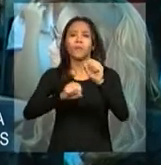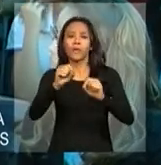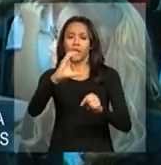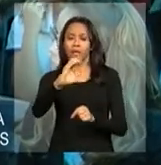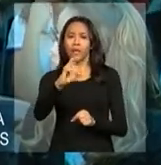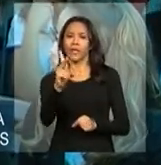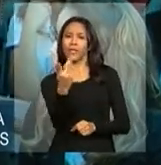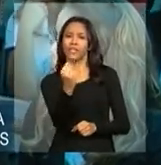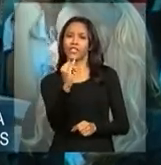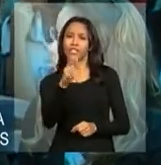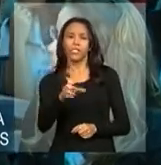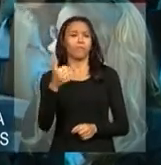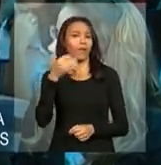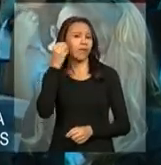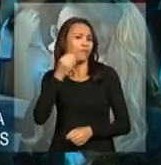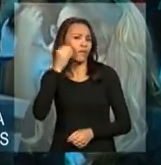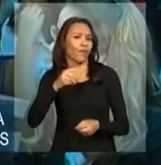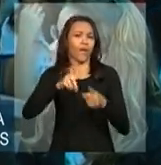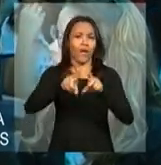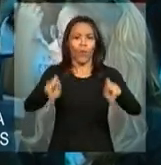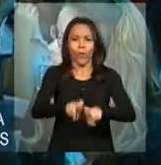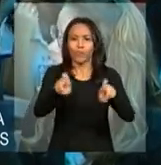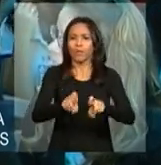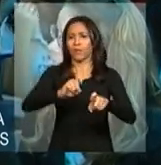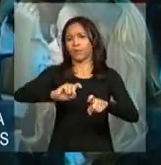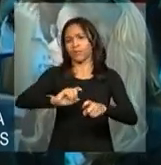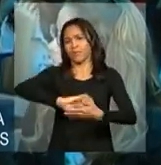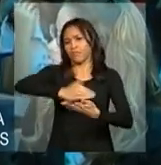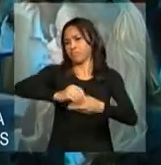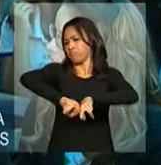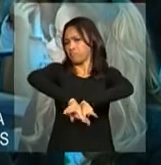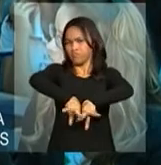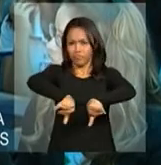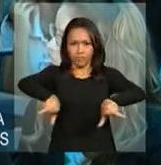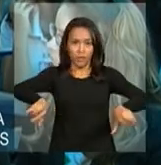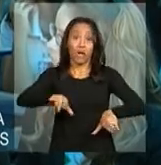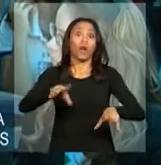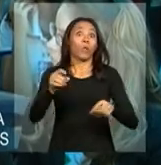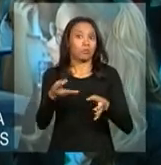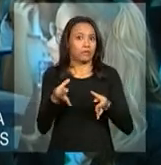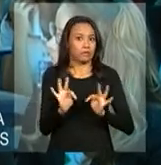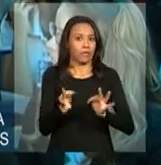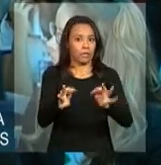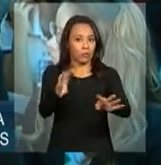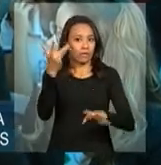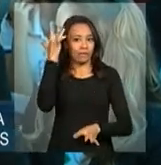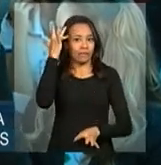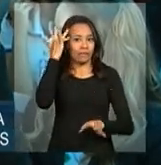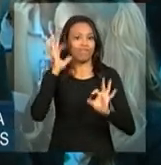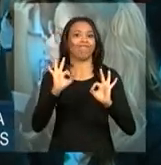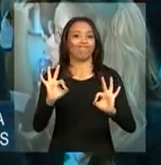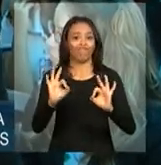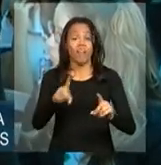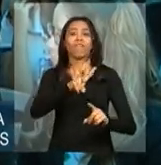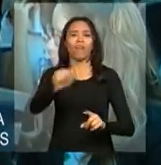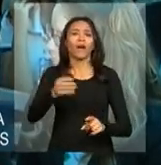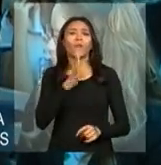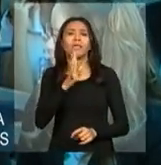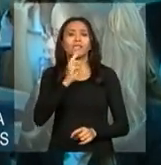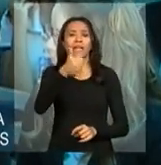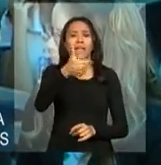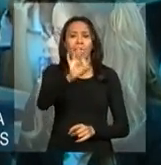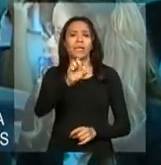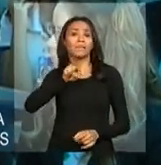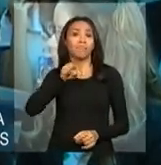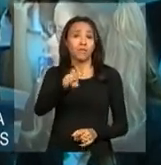para smartphones, telefones, computadores e outros eletrônicos com tecnologia de ponta. A empresa vai conhecer os cerca de 10 mil